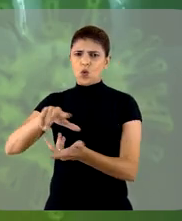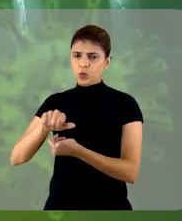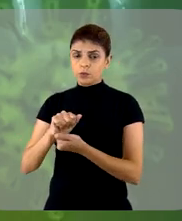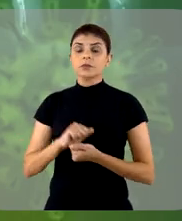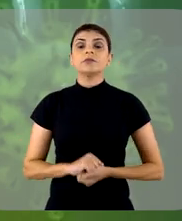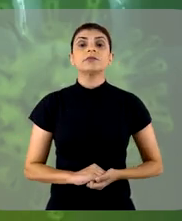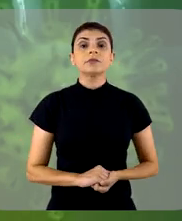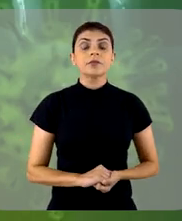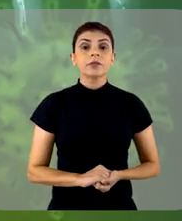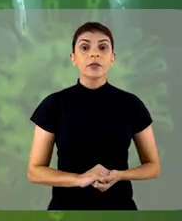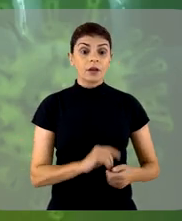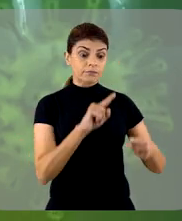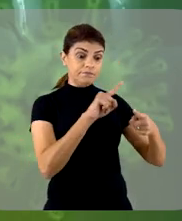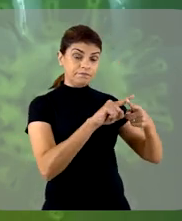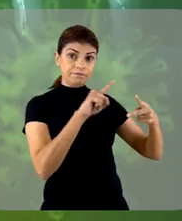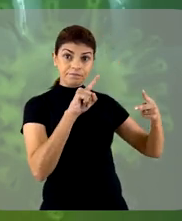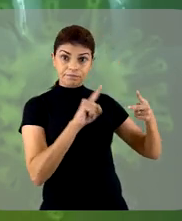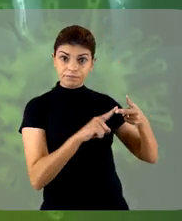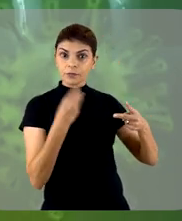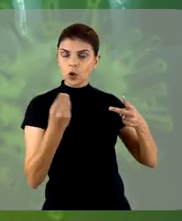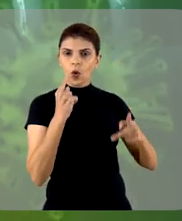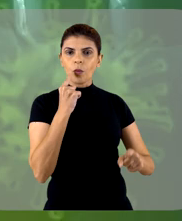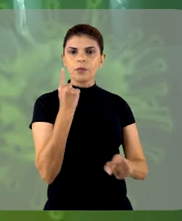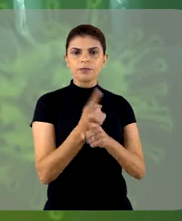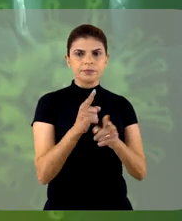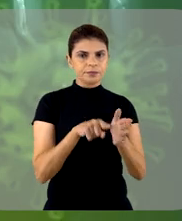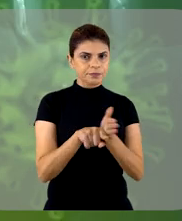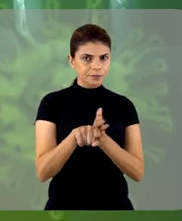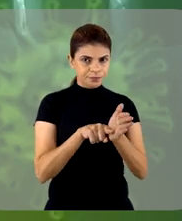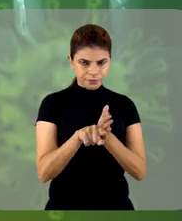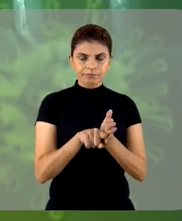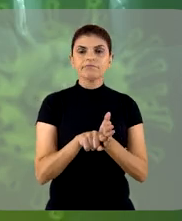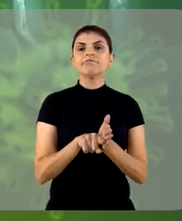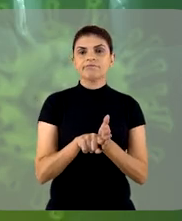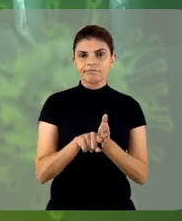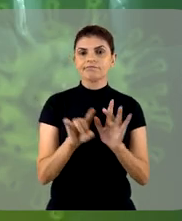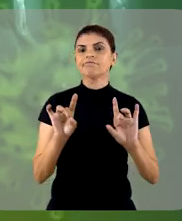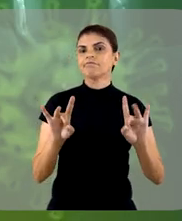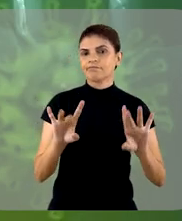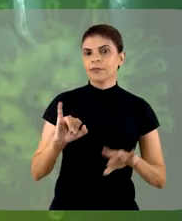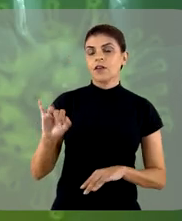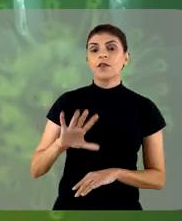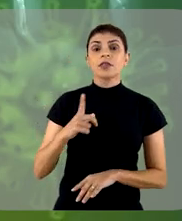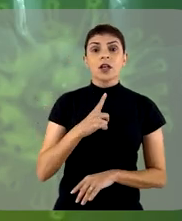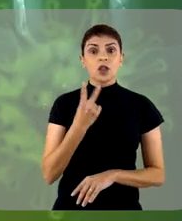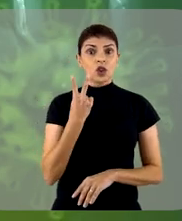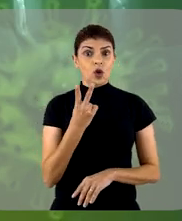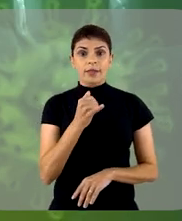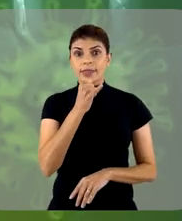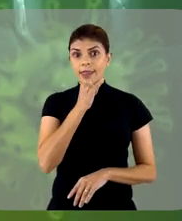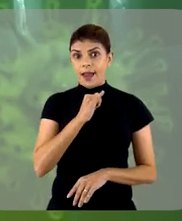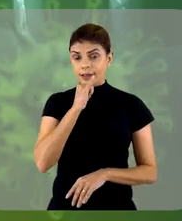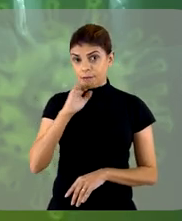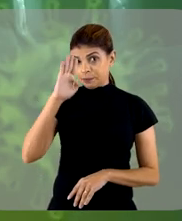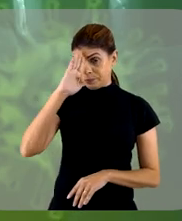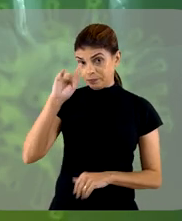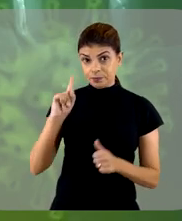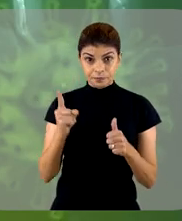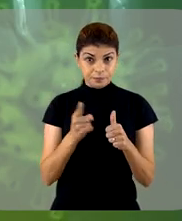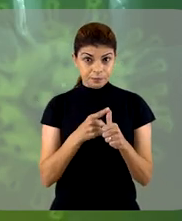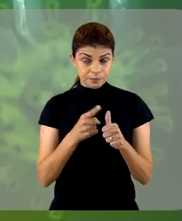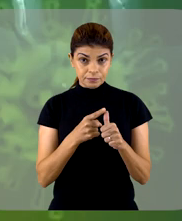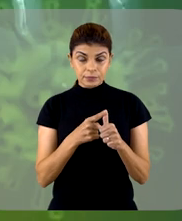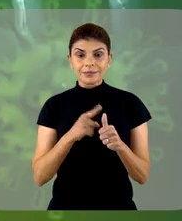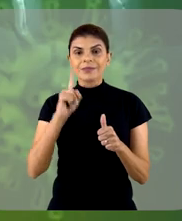que tem duas formas de fazer o diagnóstico da infecção. A gente tem dois testes principais.